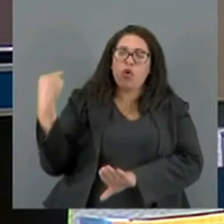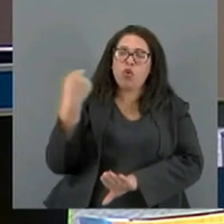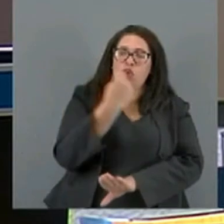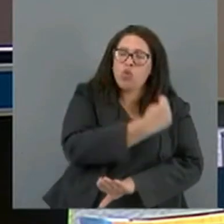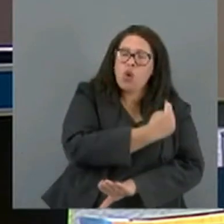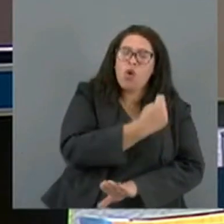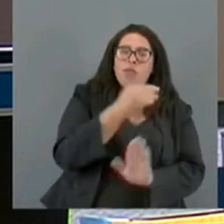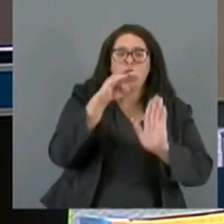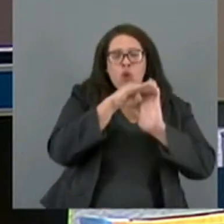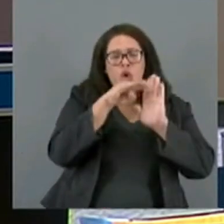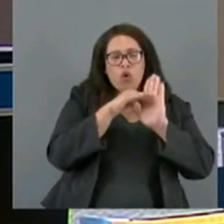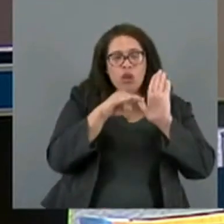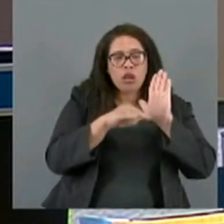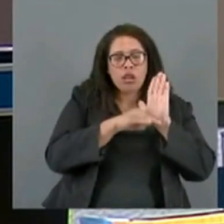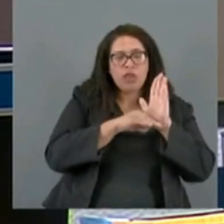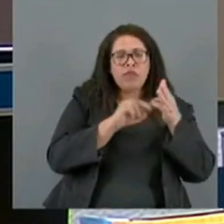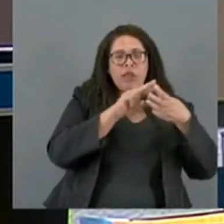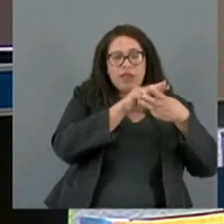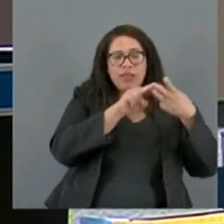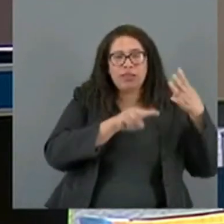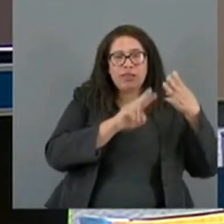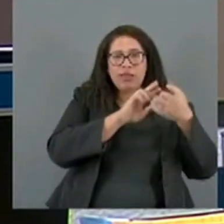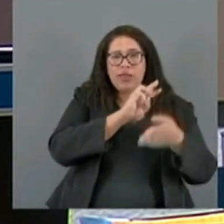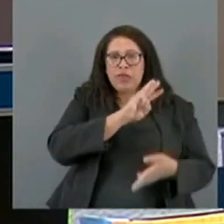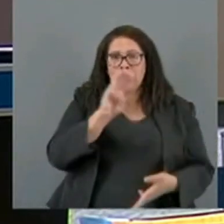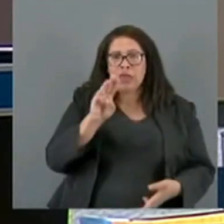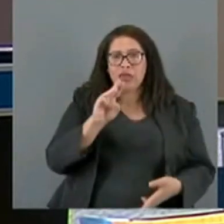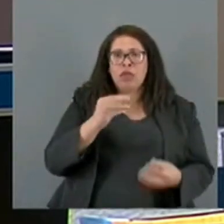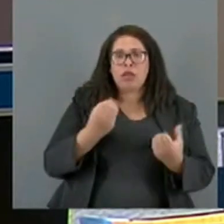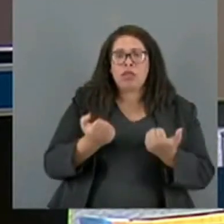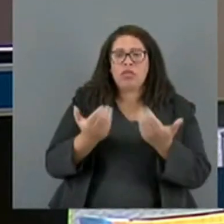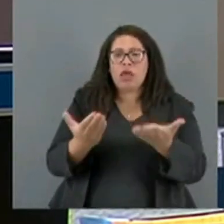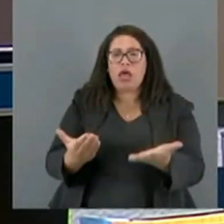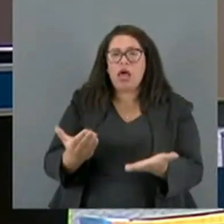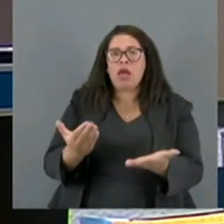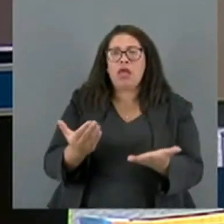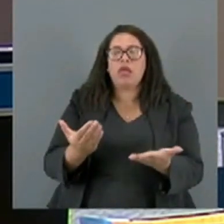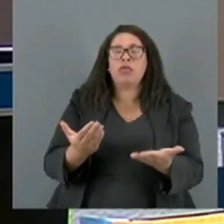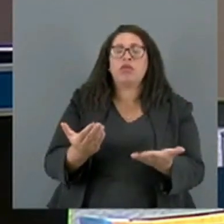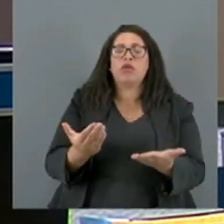em lista, a qual é enviada a Sua Excelência,